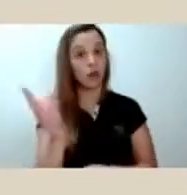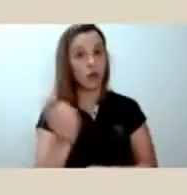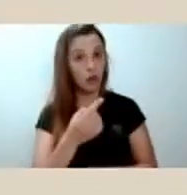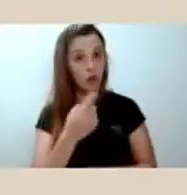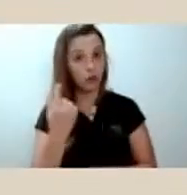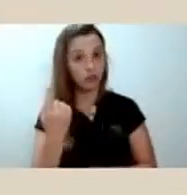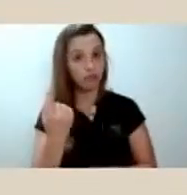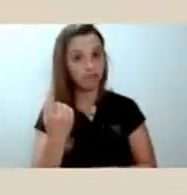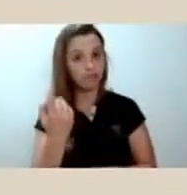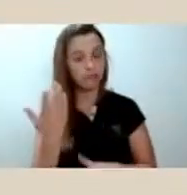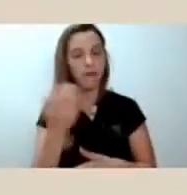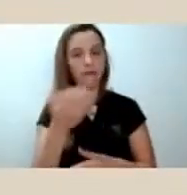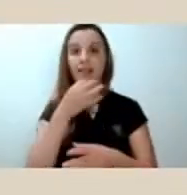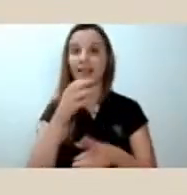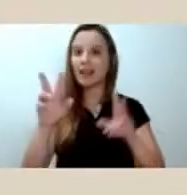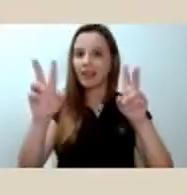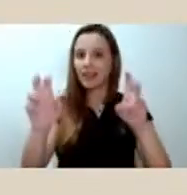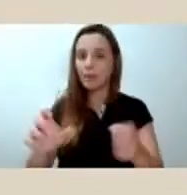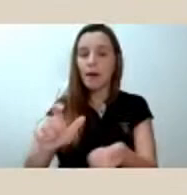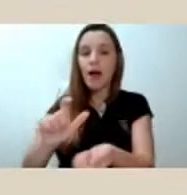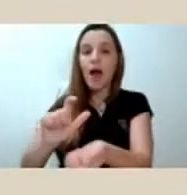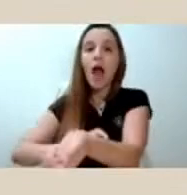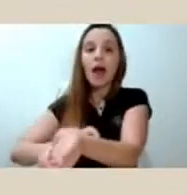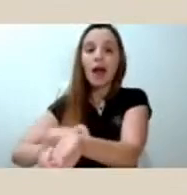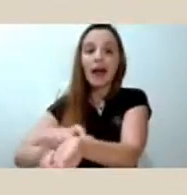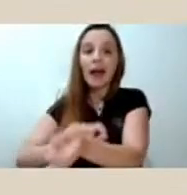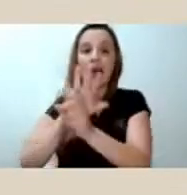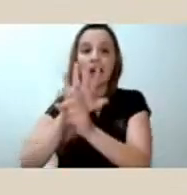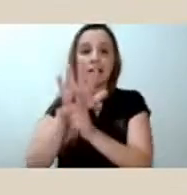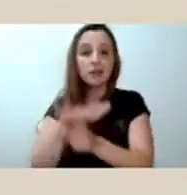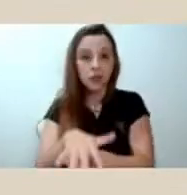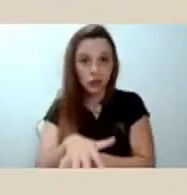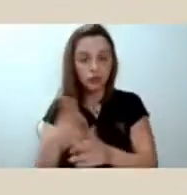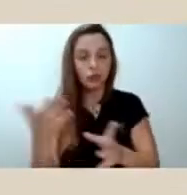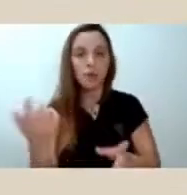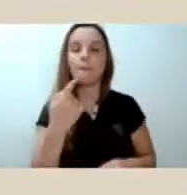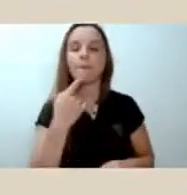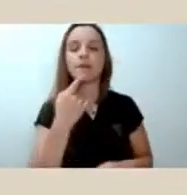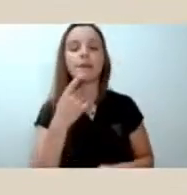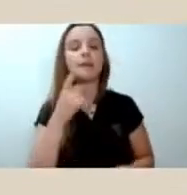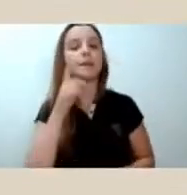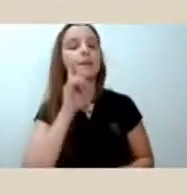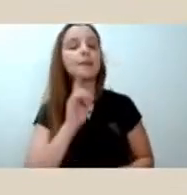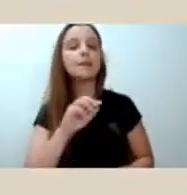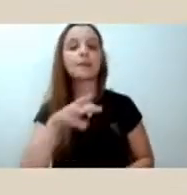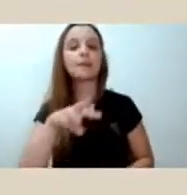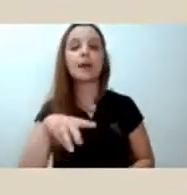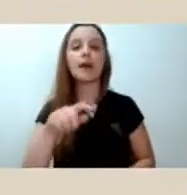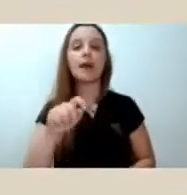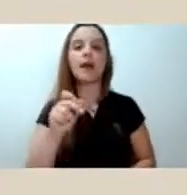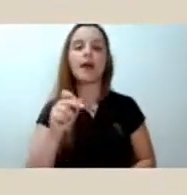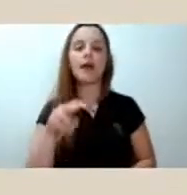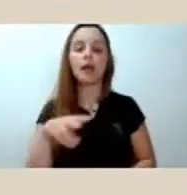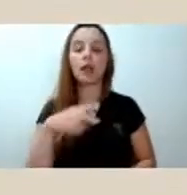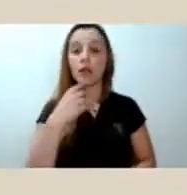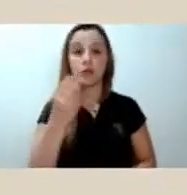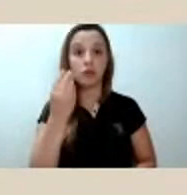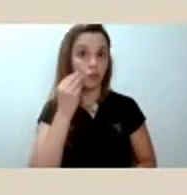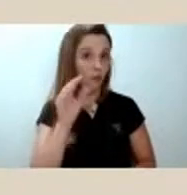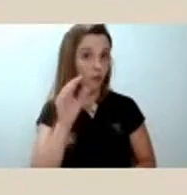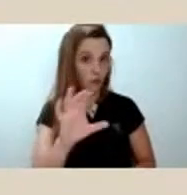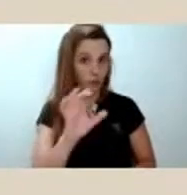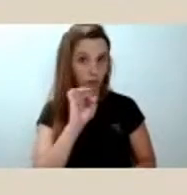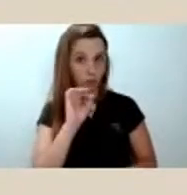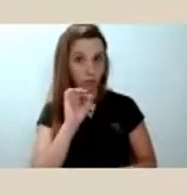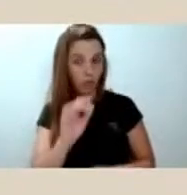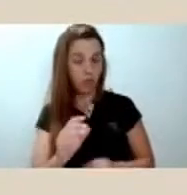racismo. Eu entendo que a Megan sugere, não é? Como é que isso pode ser tratado. Ela descreve